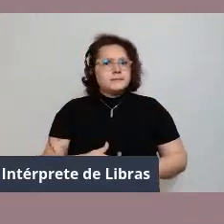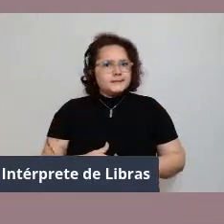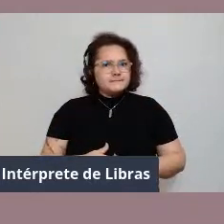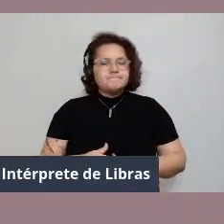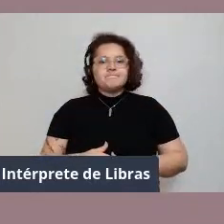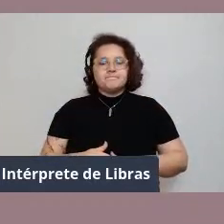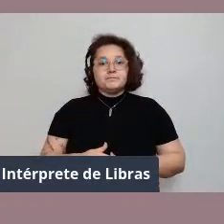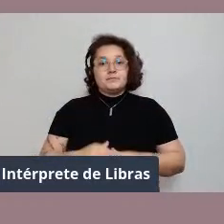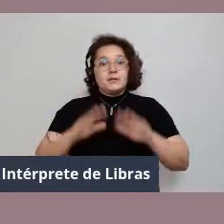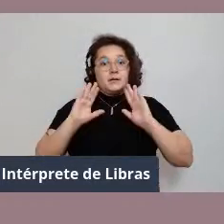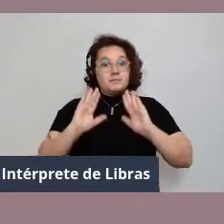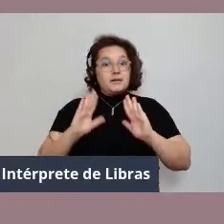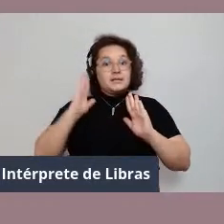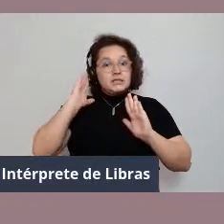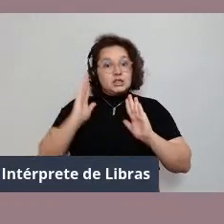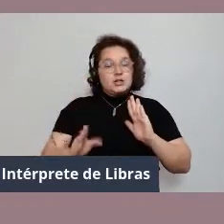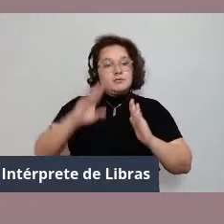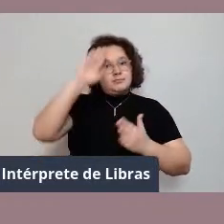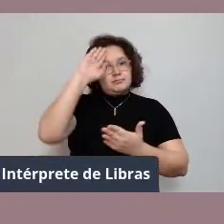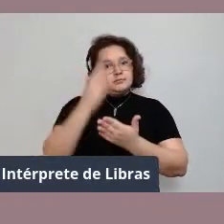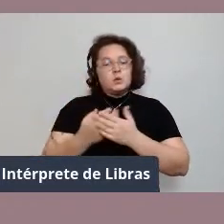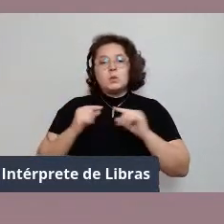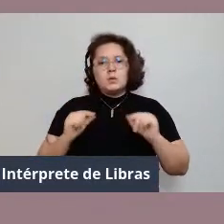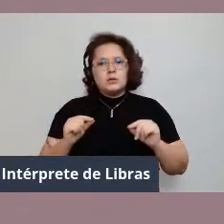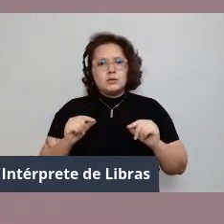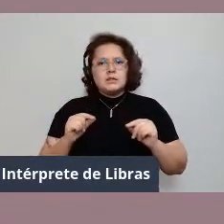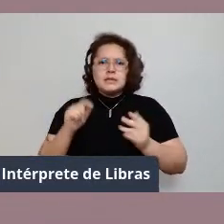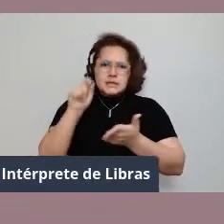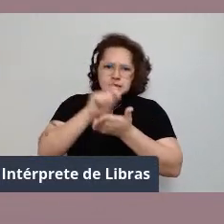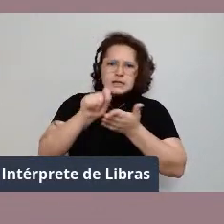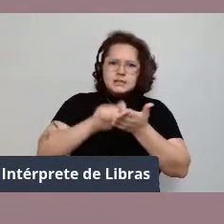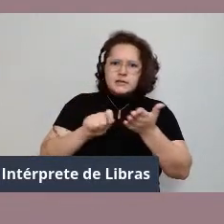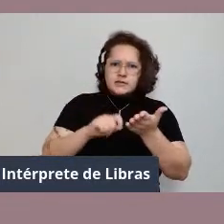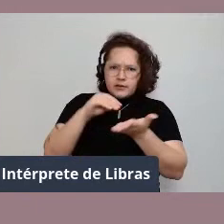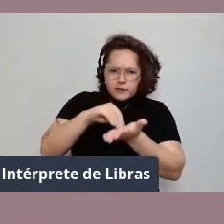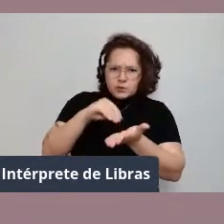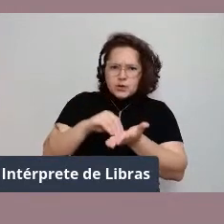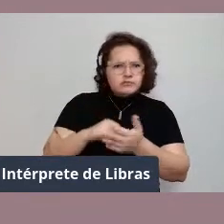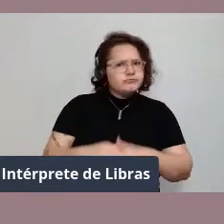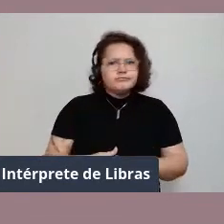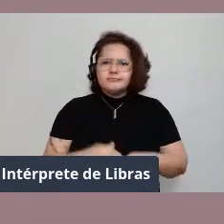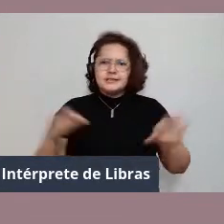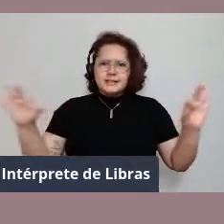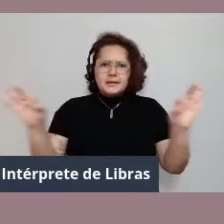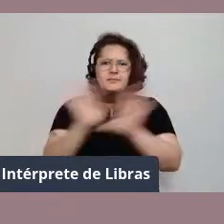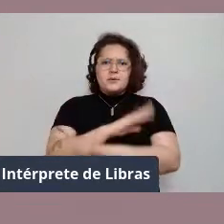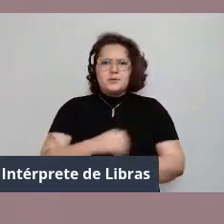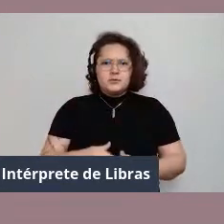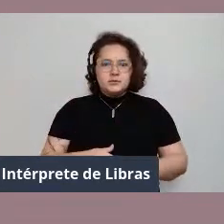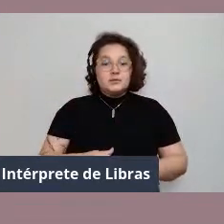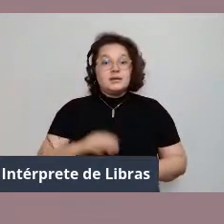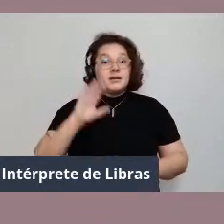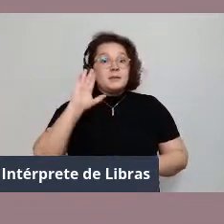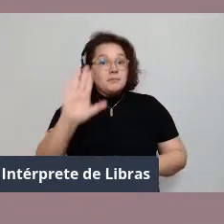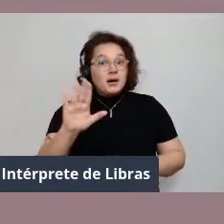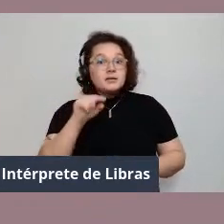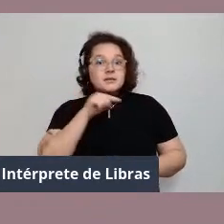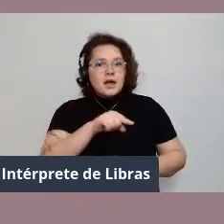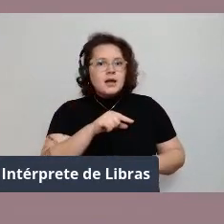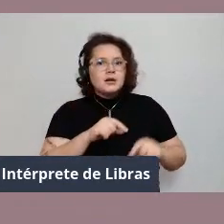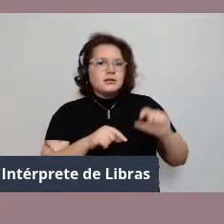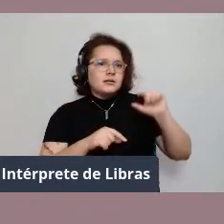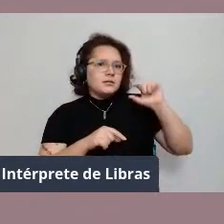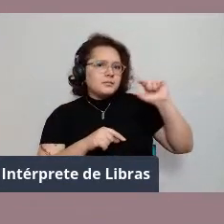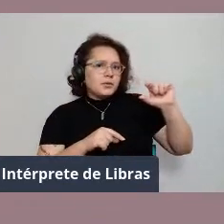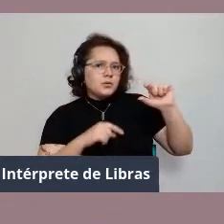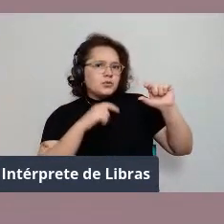Mas estava convencida de que não faltava escrever mais nada, já tinha tudo pronto. Só que em fragmentos. Era esse